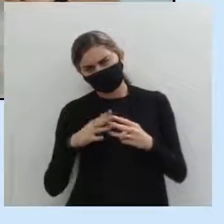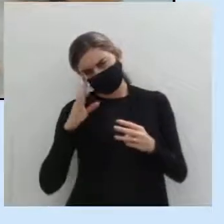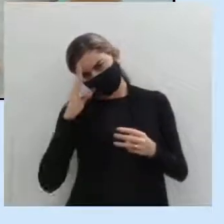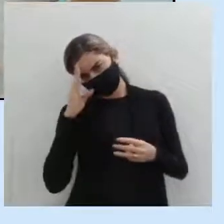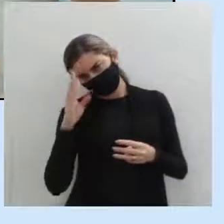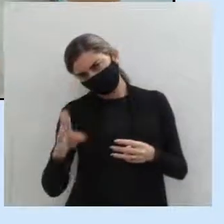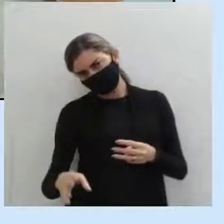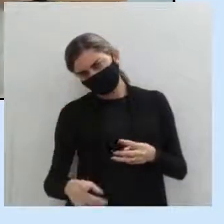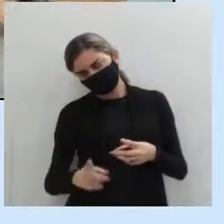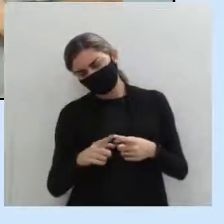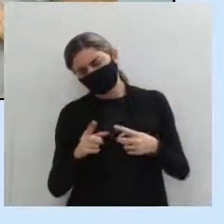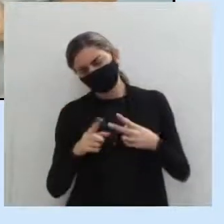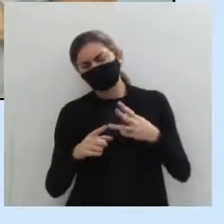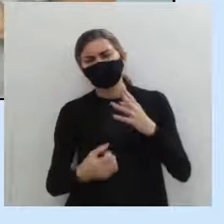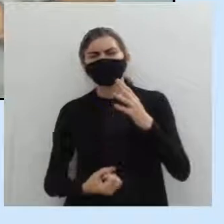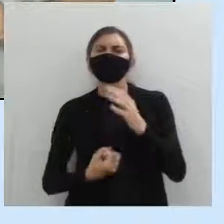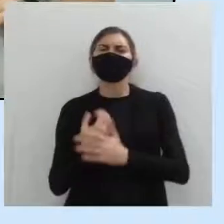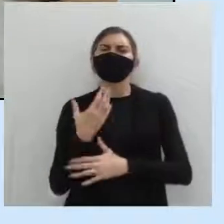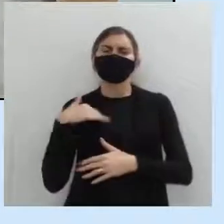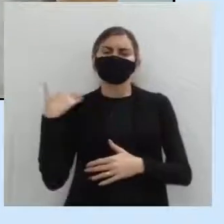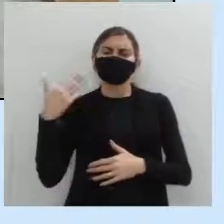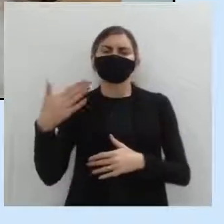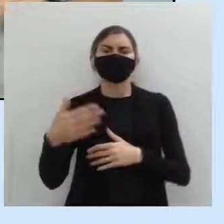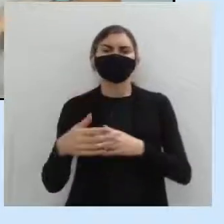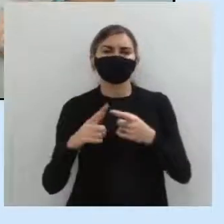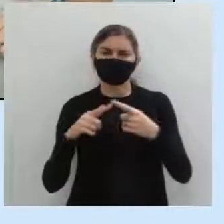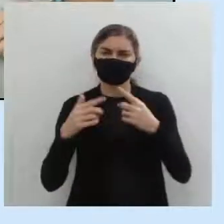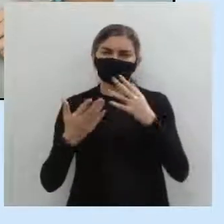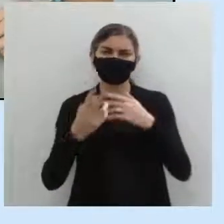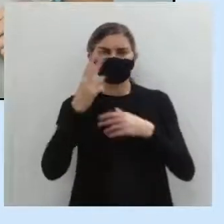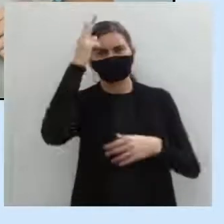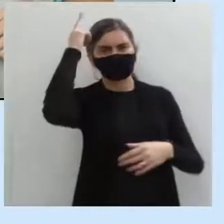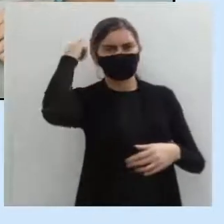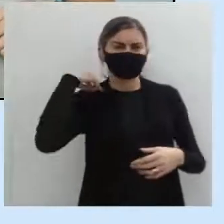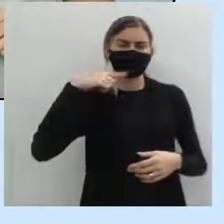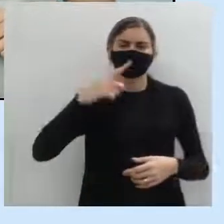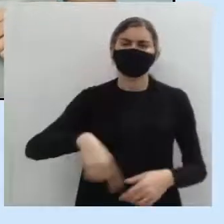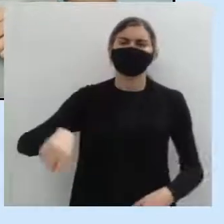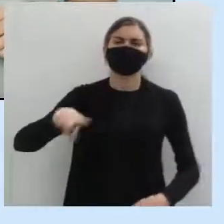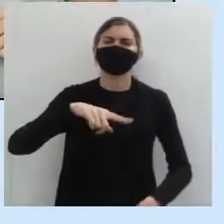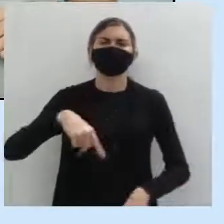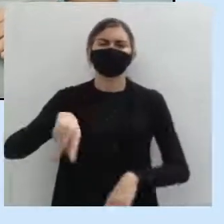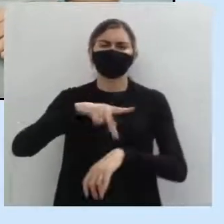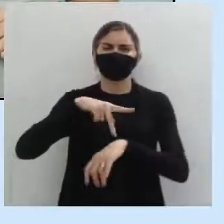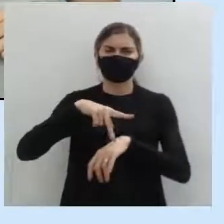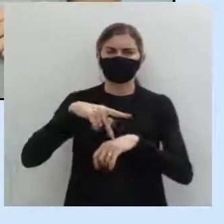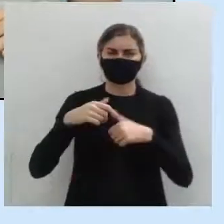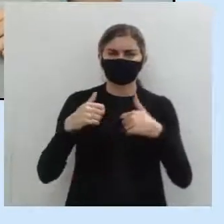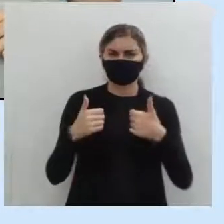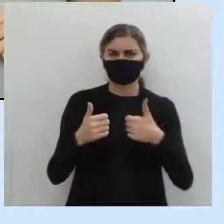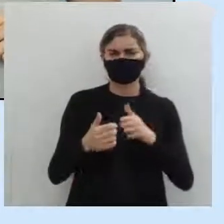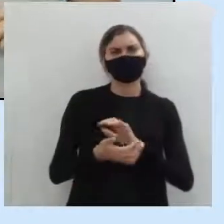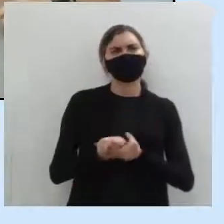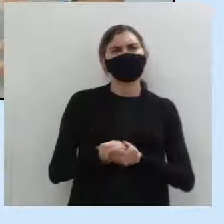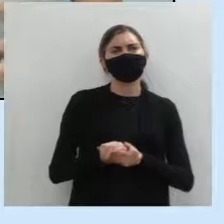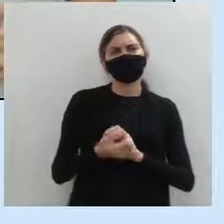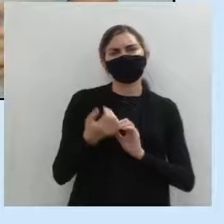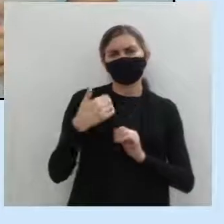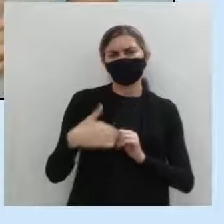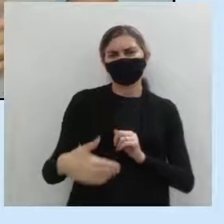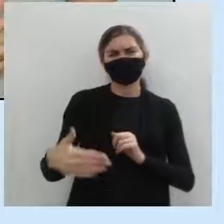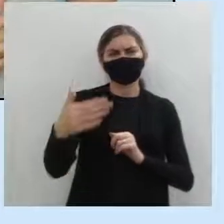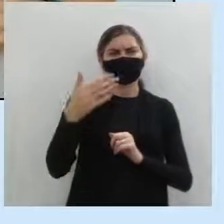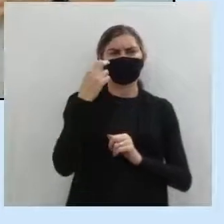principais, as 3 que aparecem com mais frequência em vestibulares do nosso país. Show? Então acompanhe